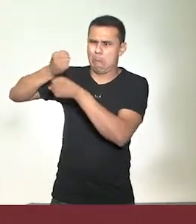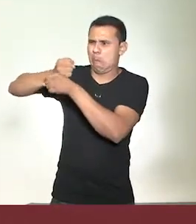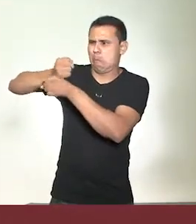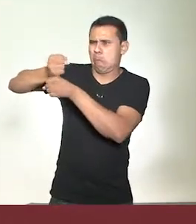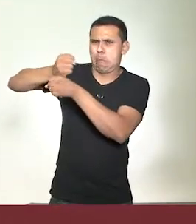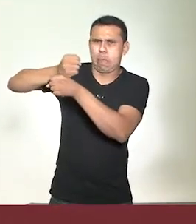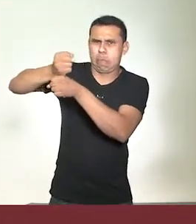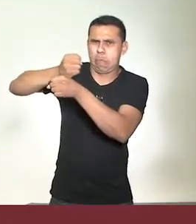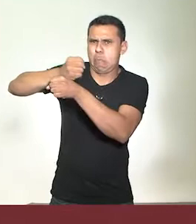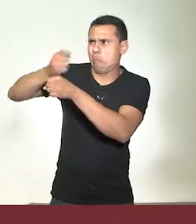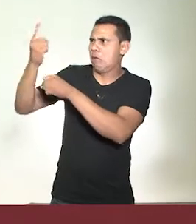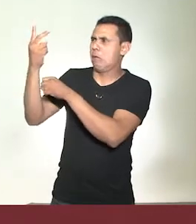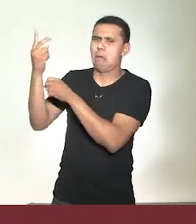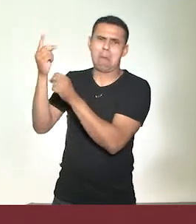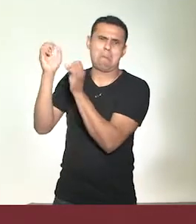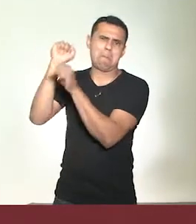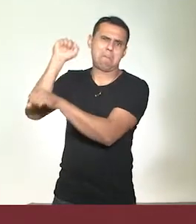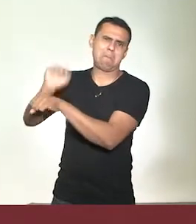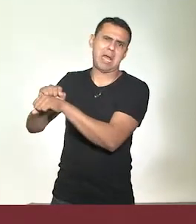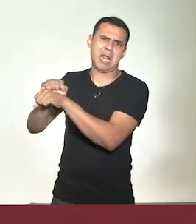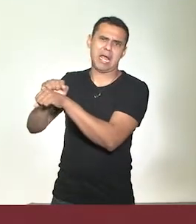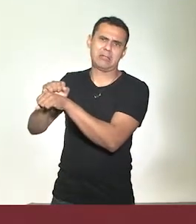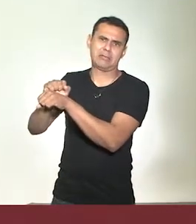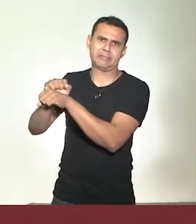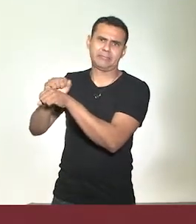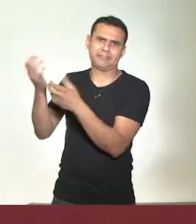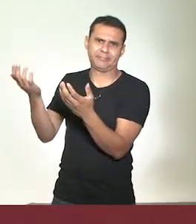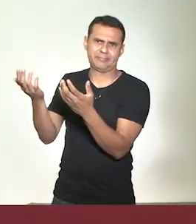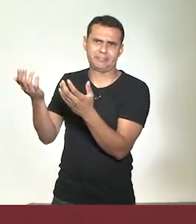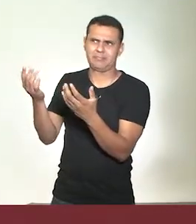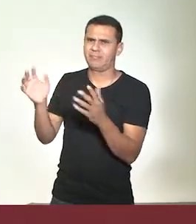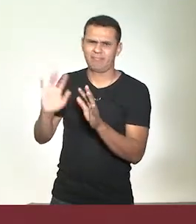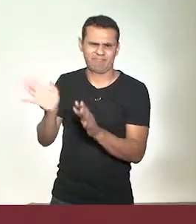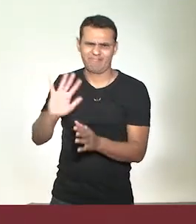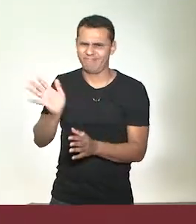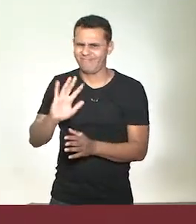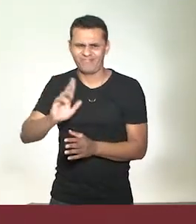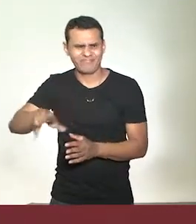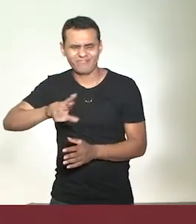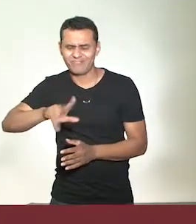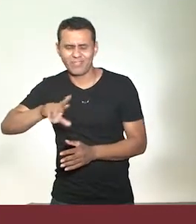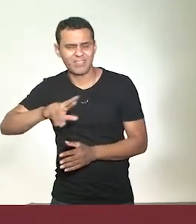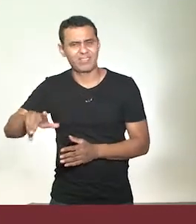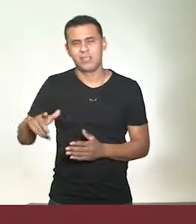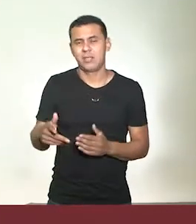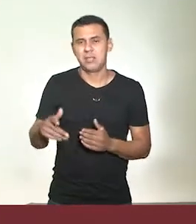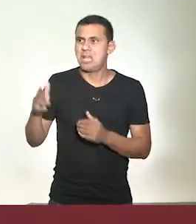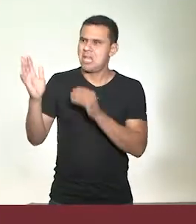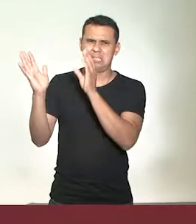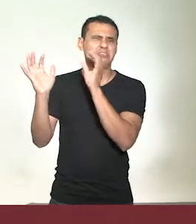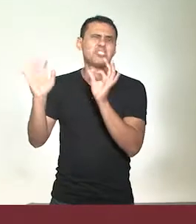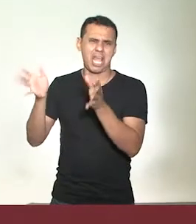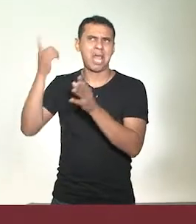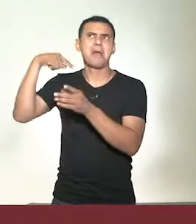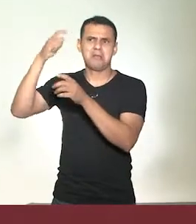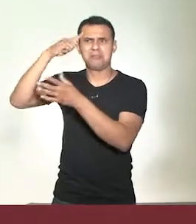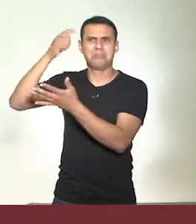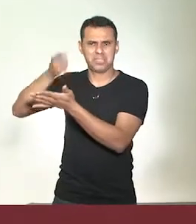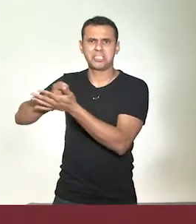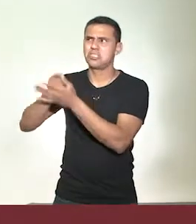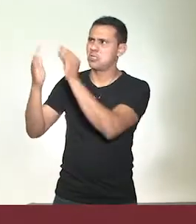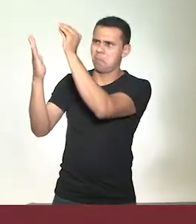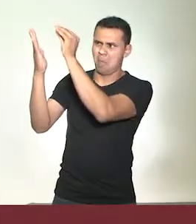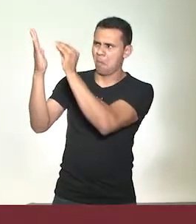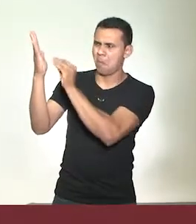olhando se ele funcionou não como se fosse uma ação meramente cartorial foi colocado Então você coloca